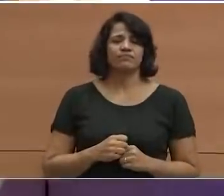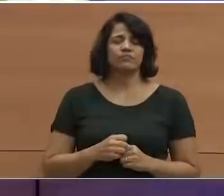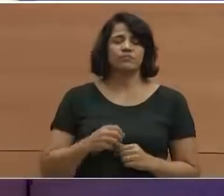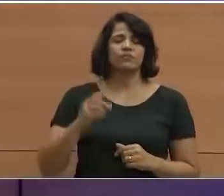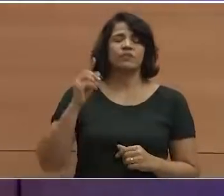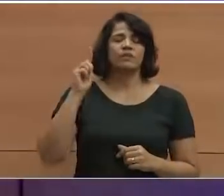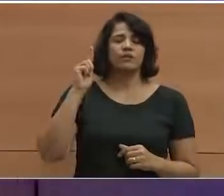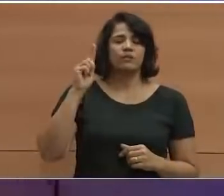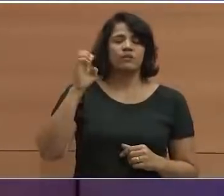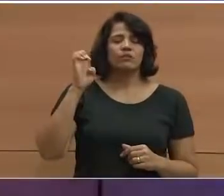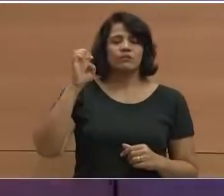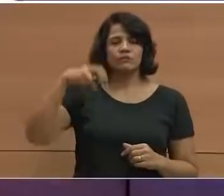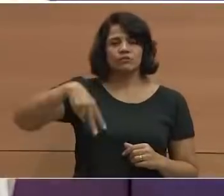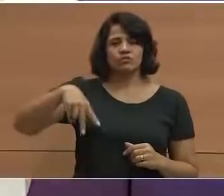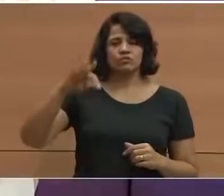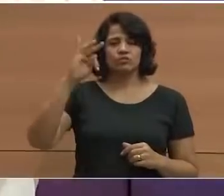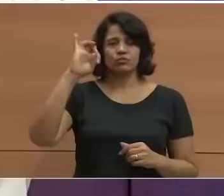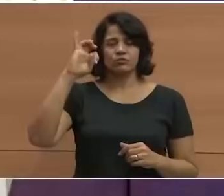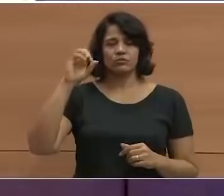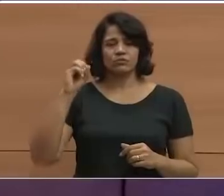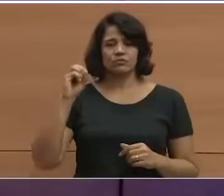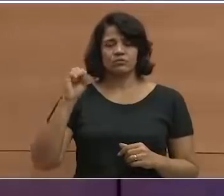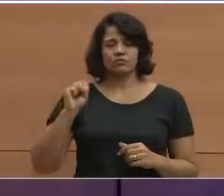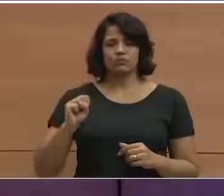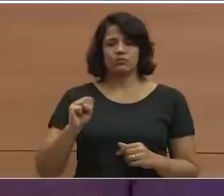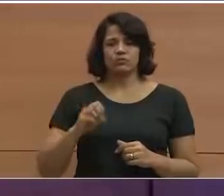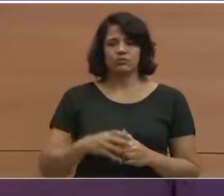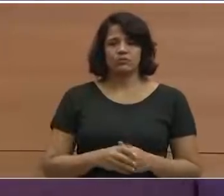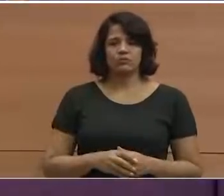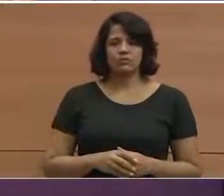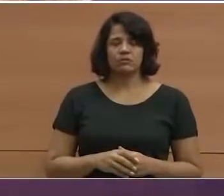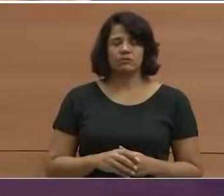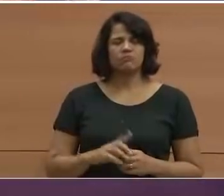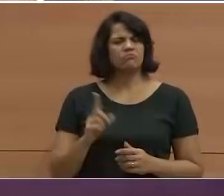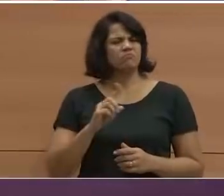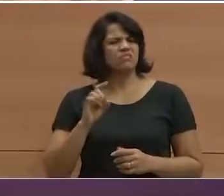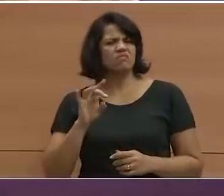o evangelho é para ser propagado até os confins da terra.